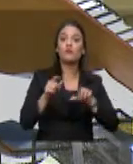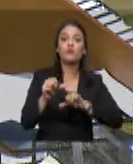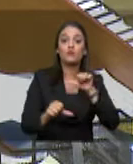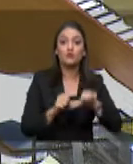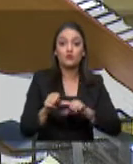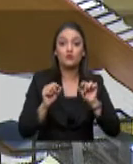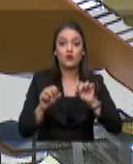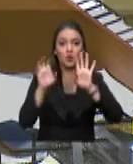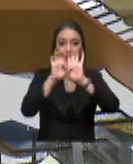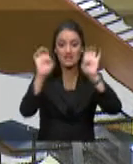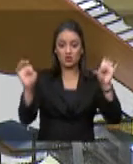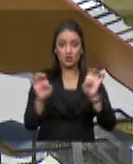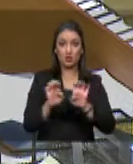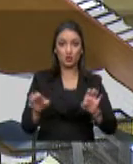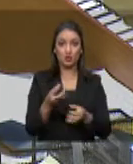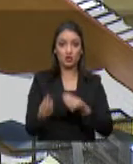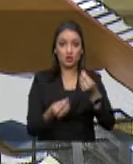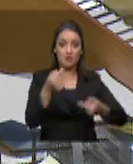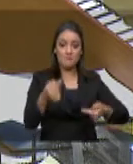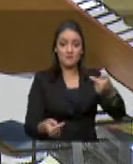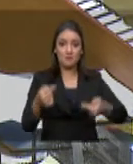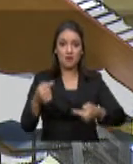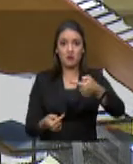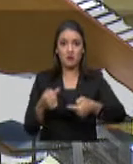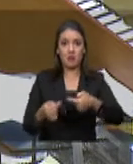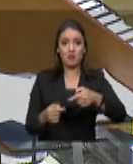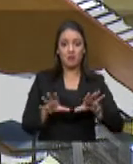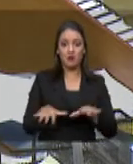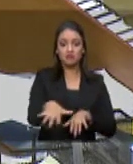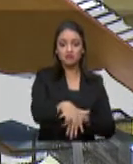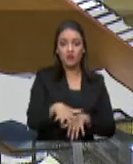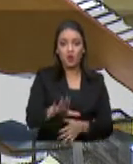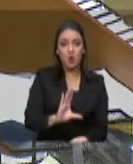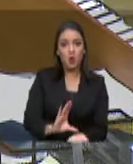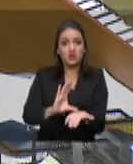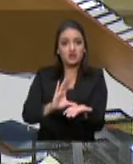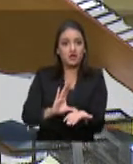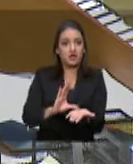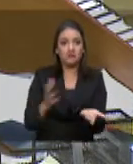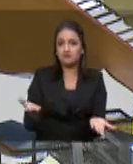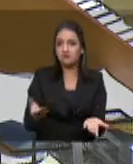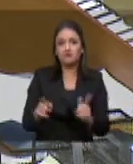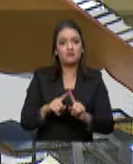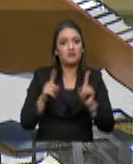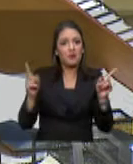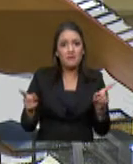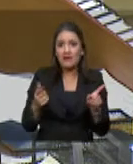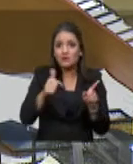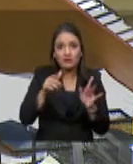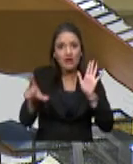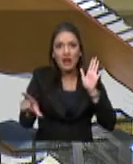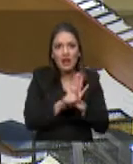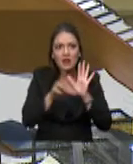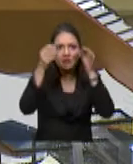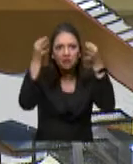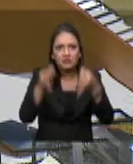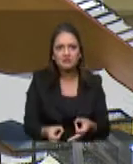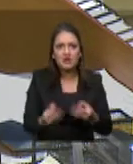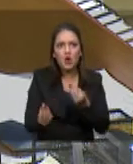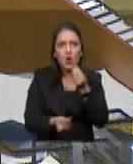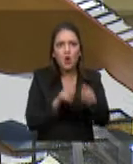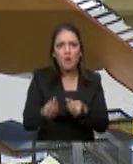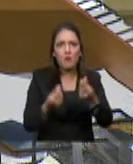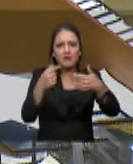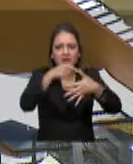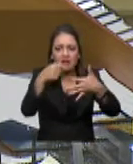apenas a estrutura deliberativa de um determinado conselho, o qual, de resto, não tem forma definida pela lei, cabendo mesmo ao